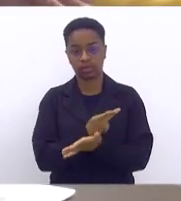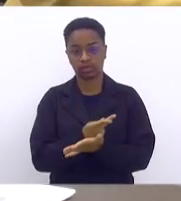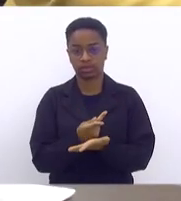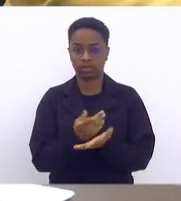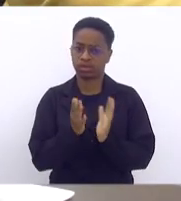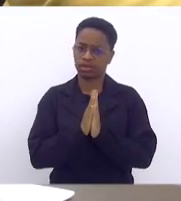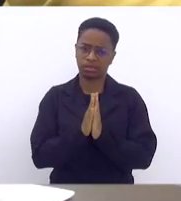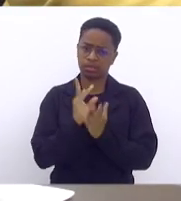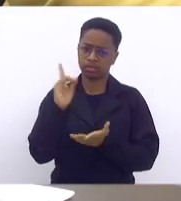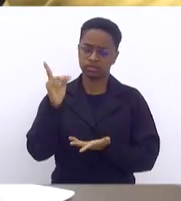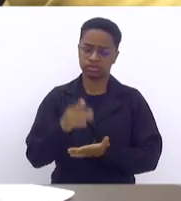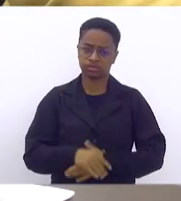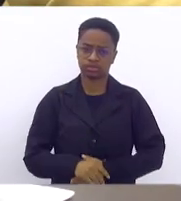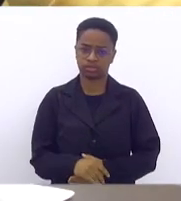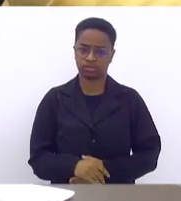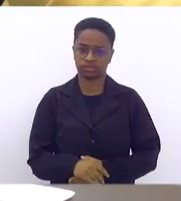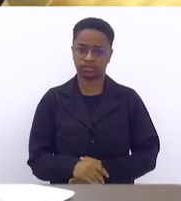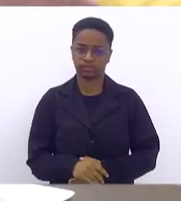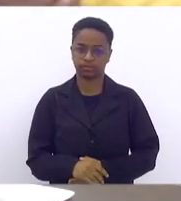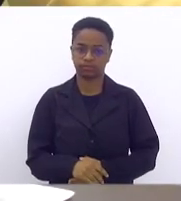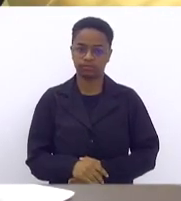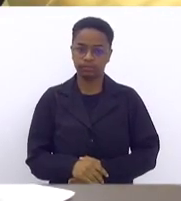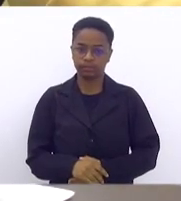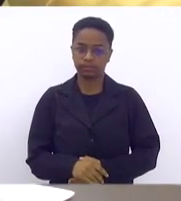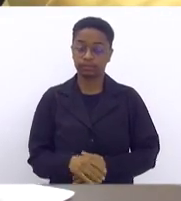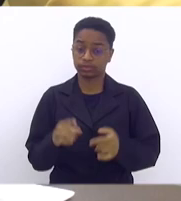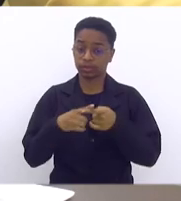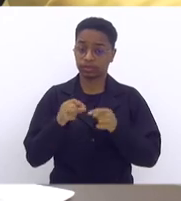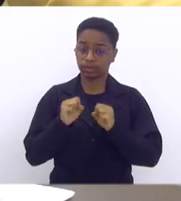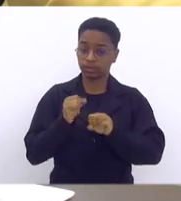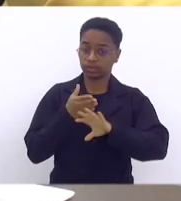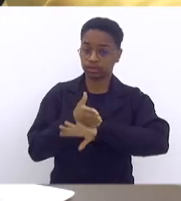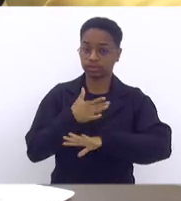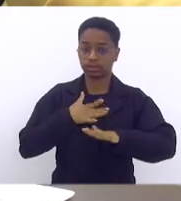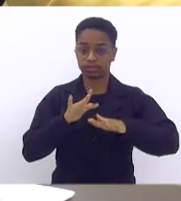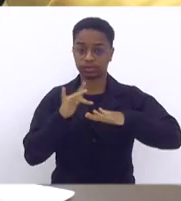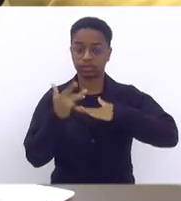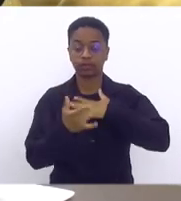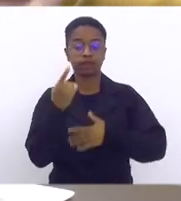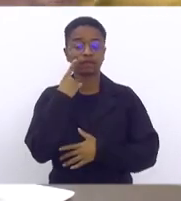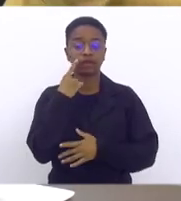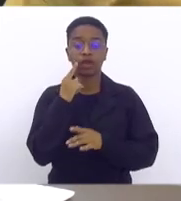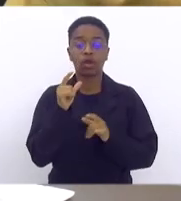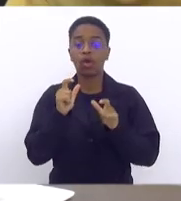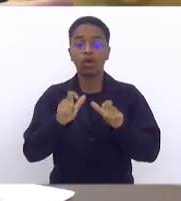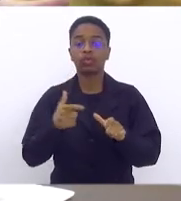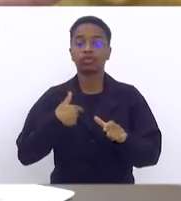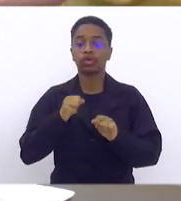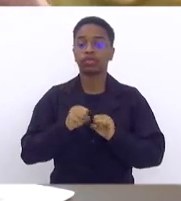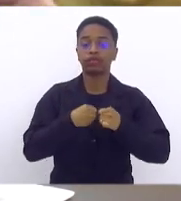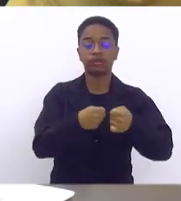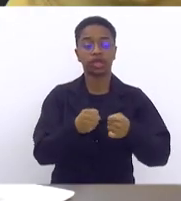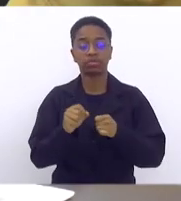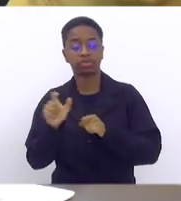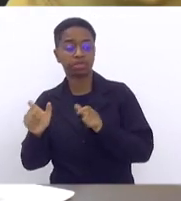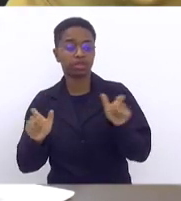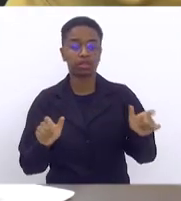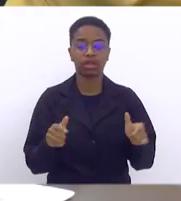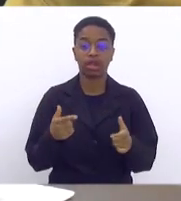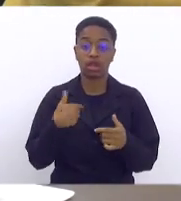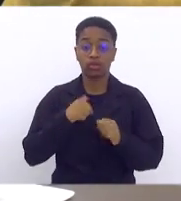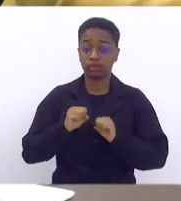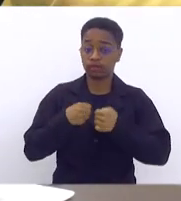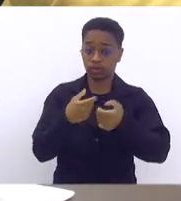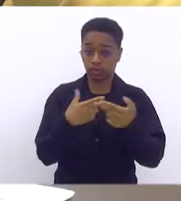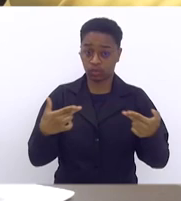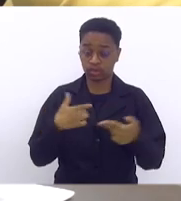amor de Deus. Entra nas minhas redes sociais, vê lá onde que eu estou defendendo A, B ou C, eu defendo o que eu acho certo.